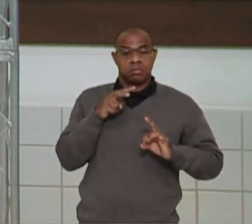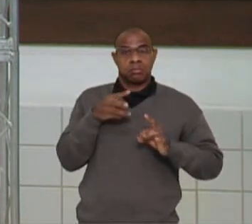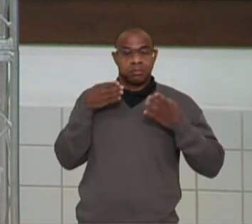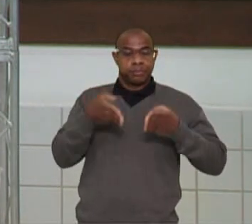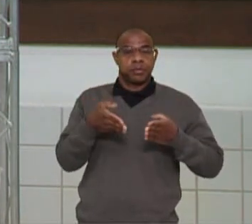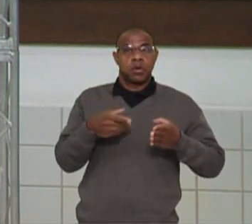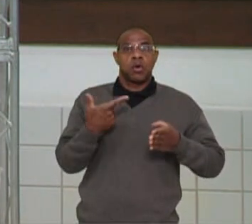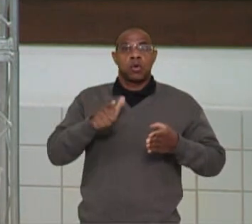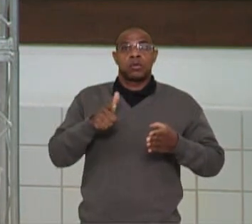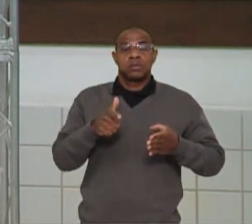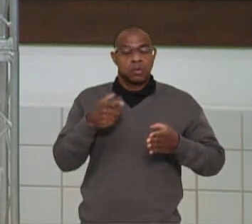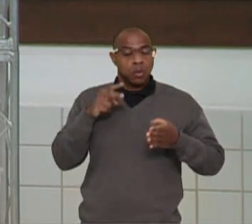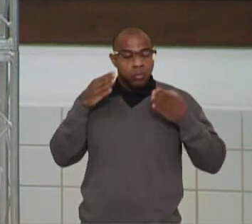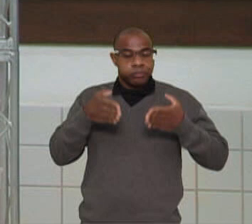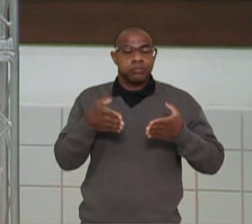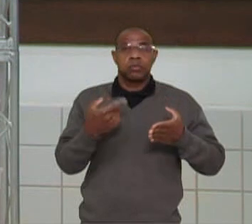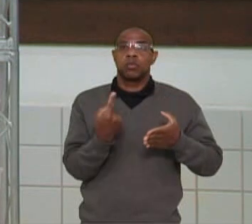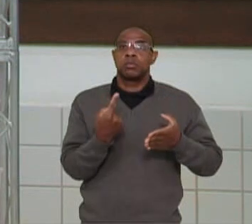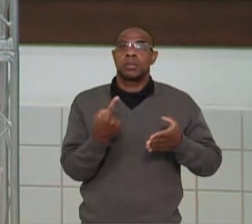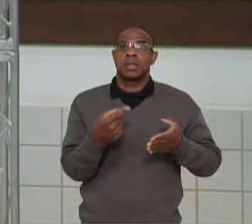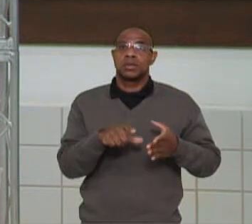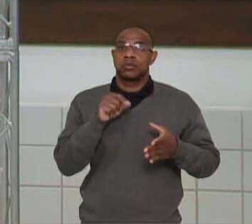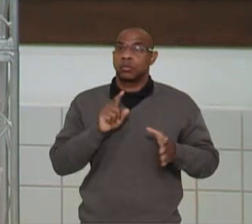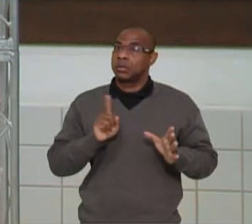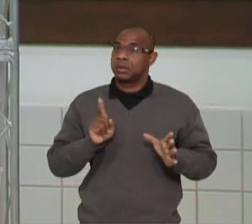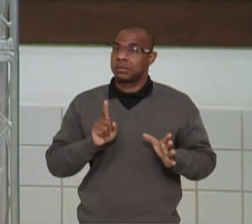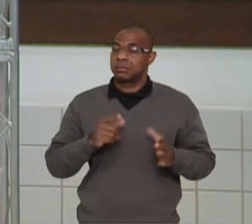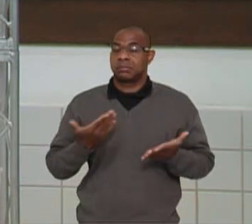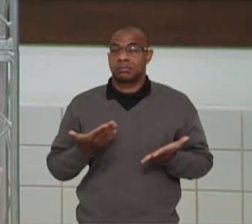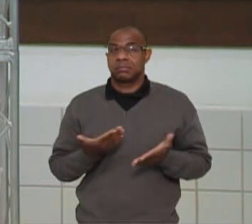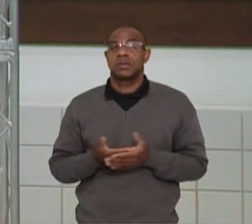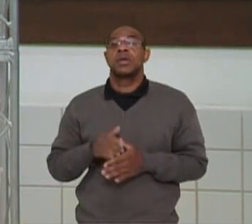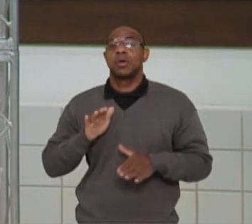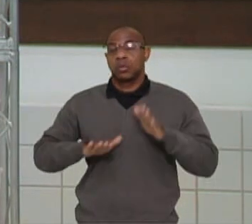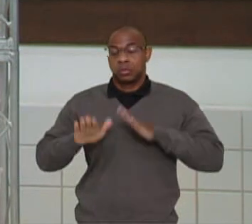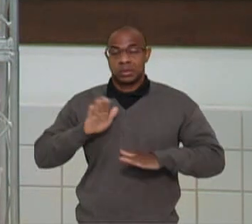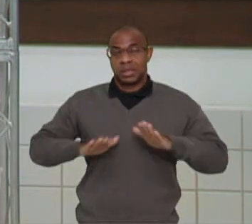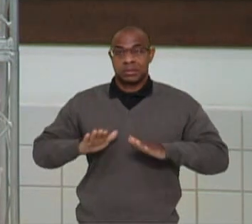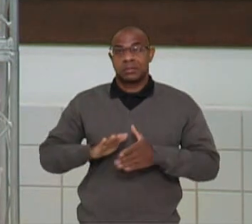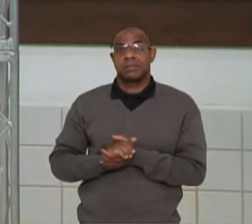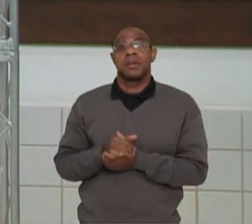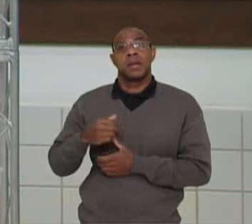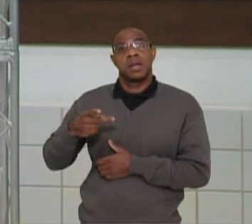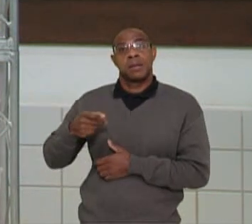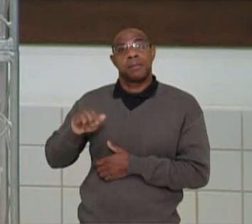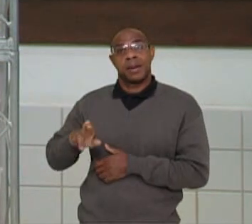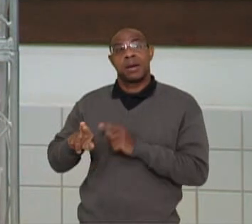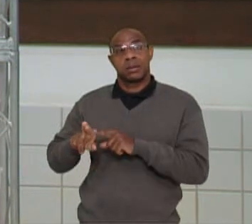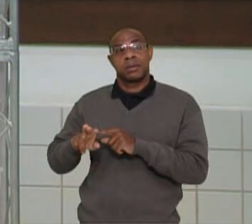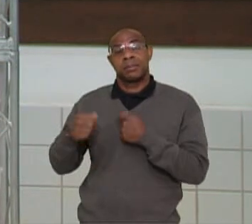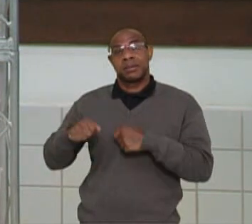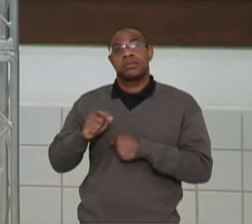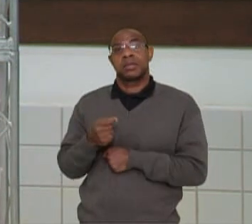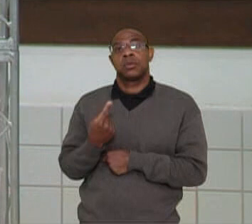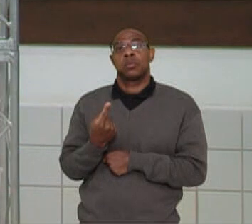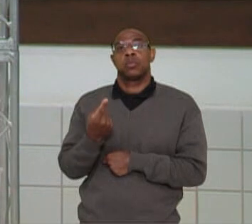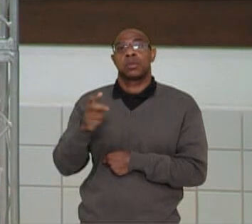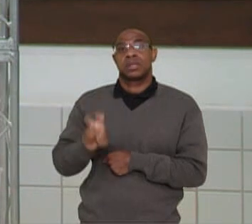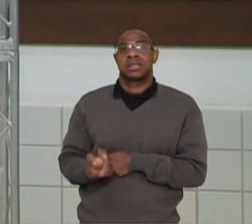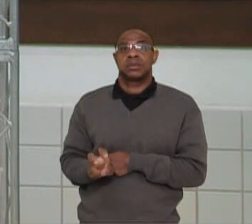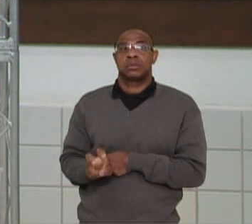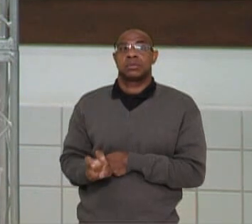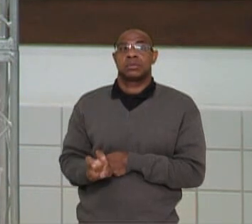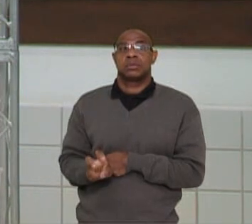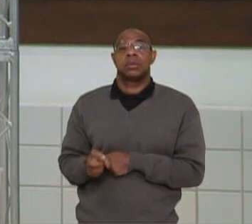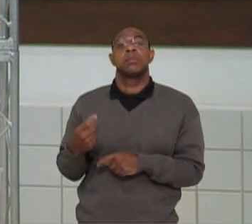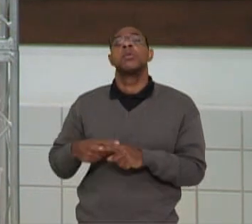também. Certo? Então, tome cuidado com isso. Para escolher um número par, eu preciso do quê? 1/5. Por que a probabilidade